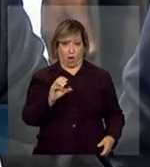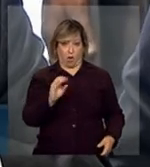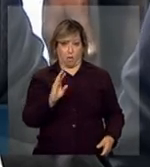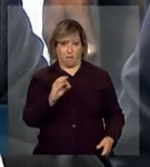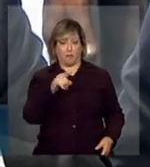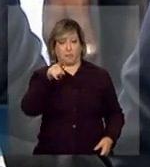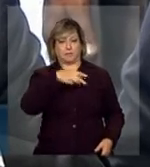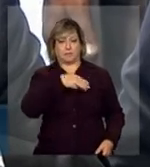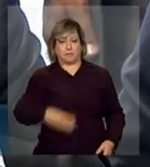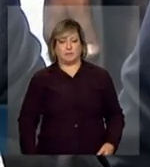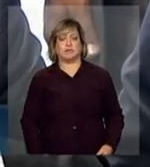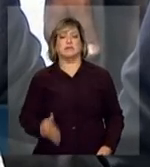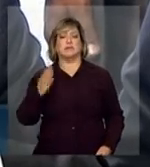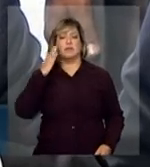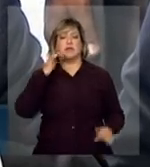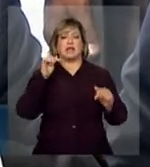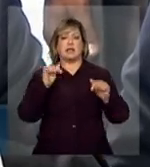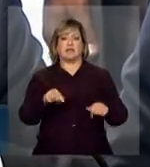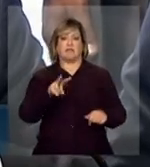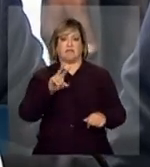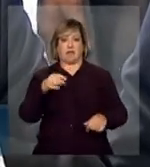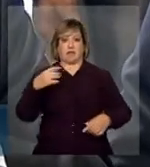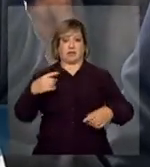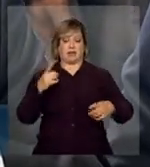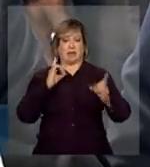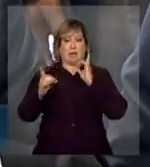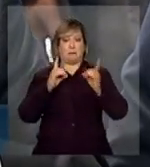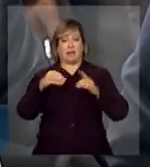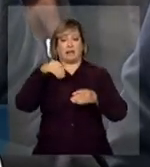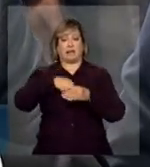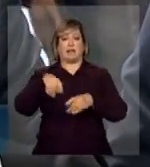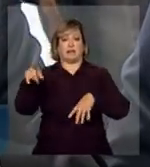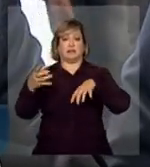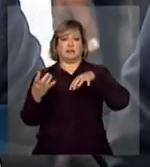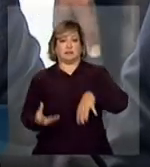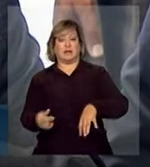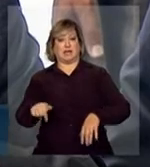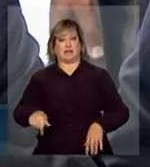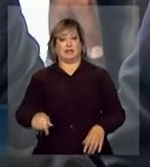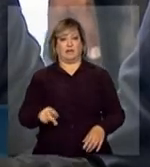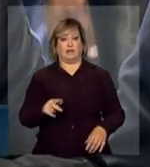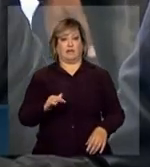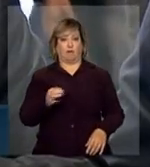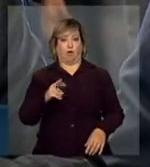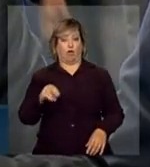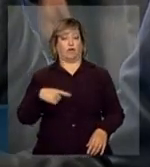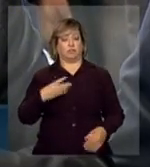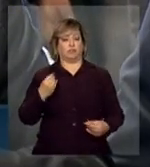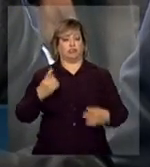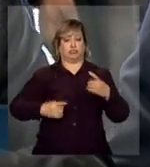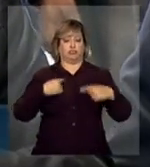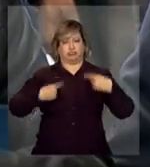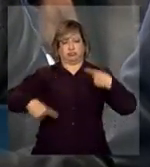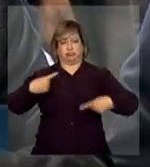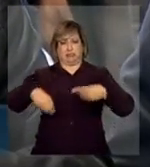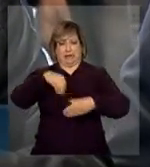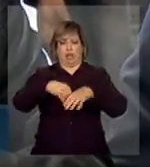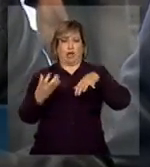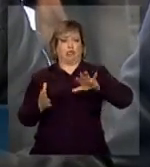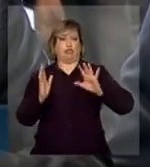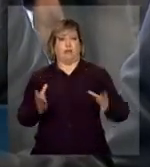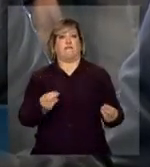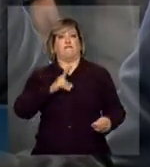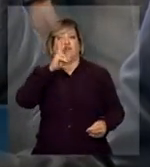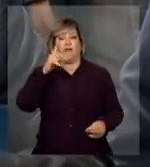se tornar talvez o principal debate no Congresso, já que a gente vem de um debate desse ano muito forte em relação a royalties de petróleo. E eu queria uma